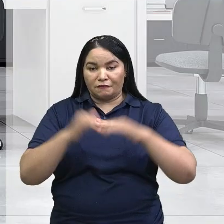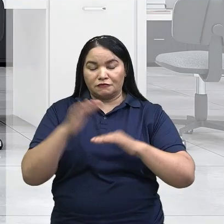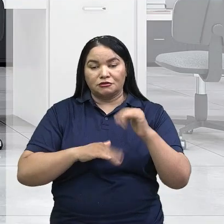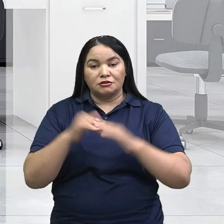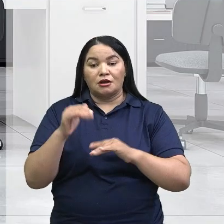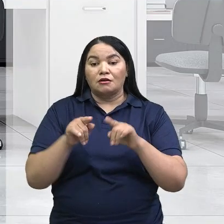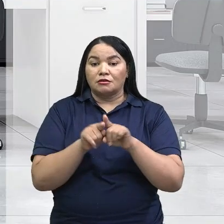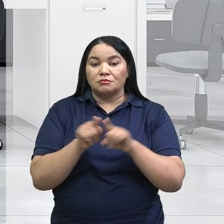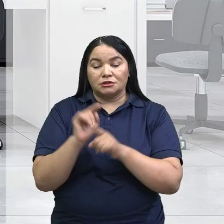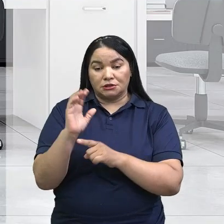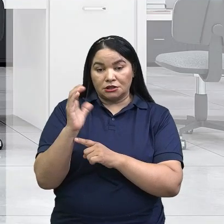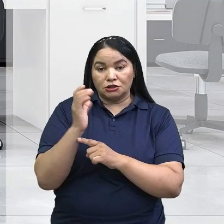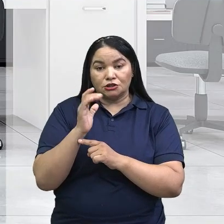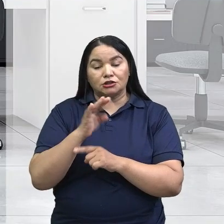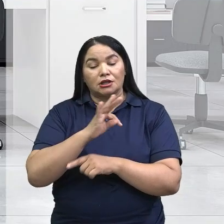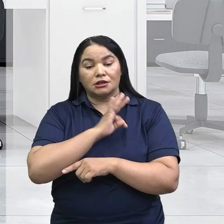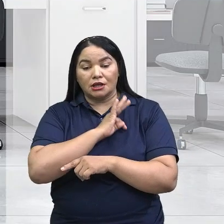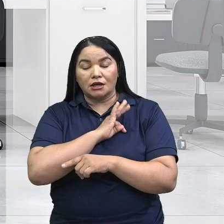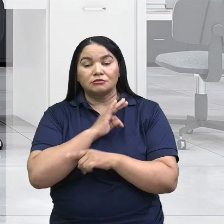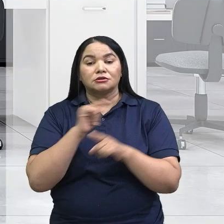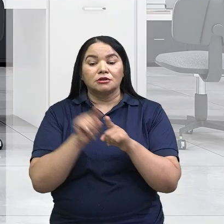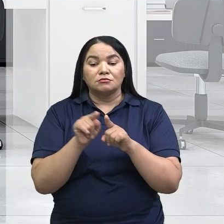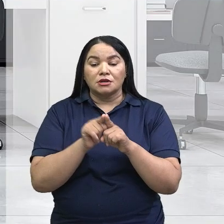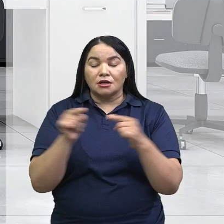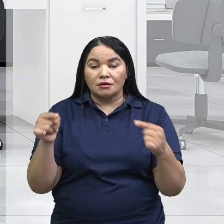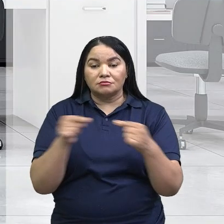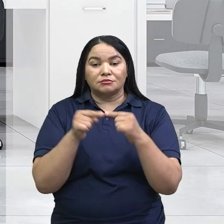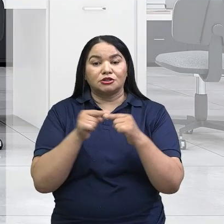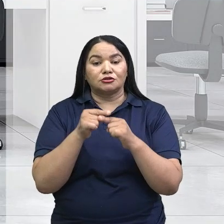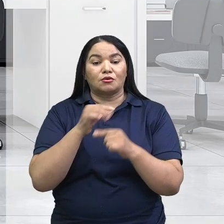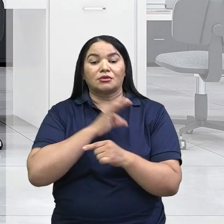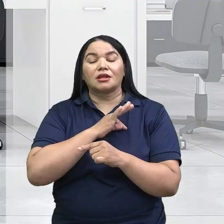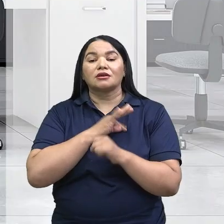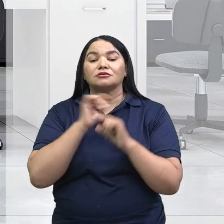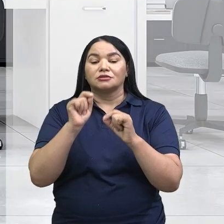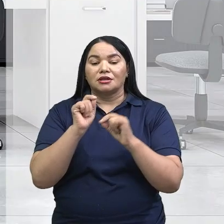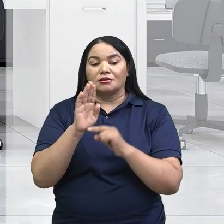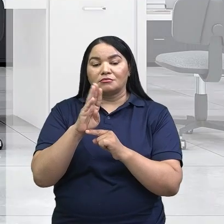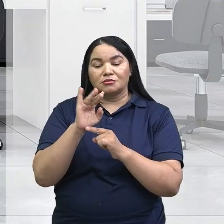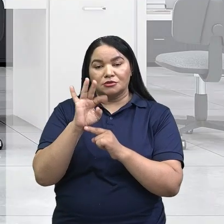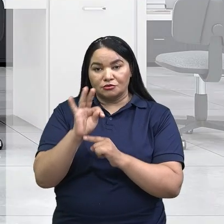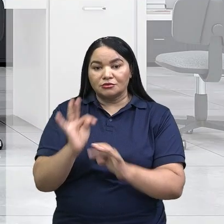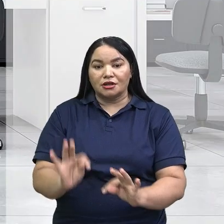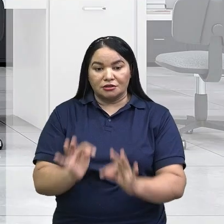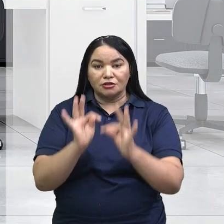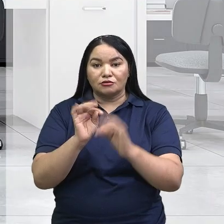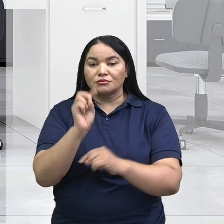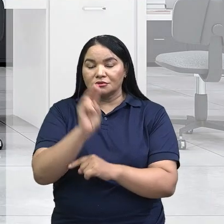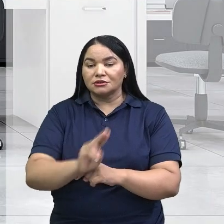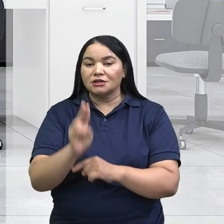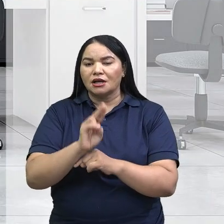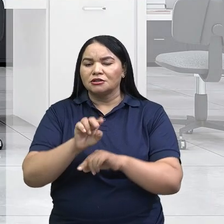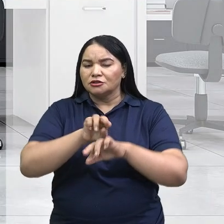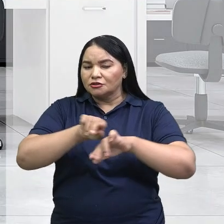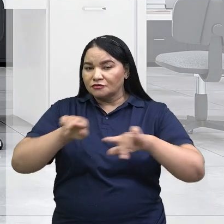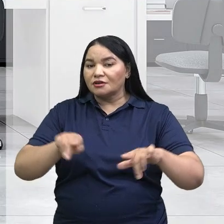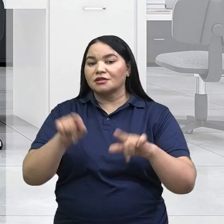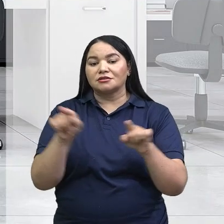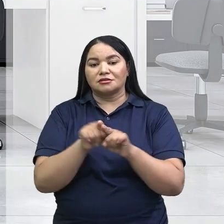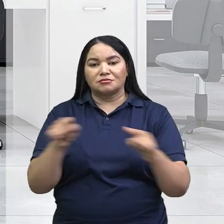os cientistas, né, os técnicos, vão aplicar essas técnicas da biotecnologia, né, vão utilizar essas tecnologias